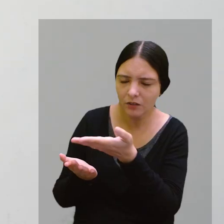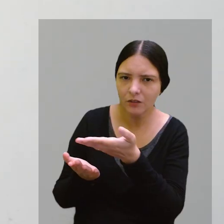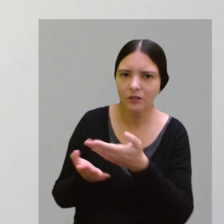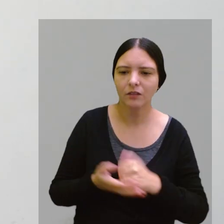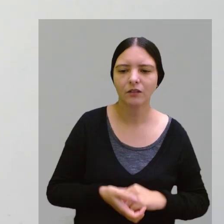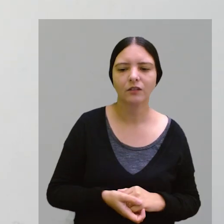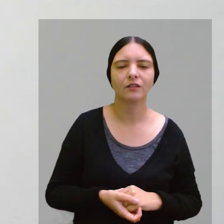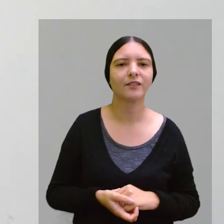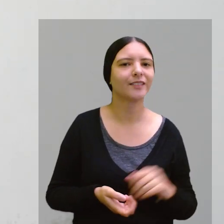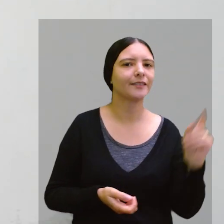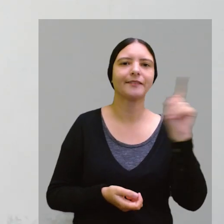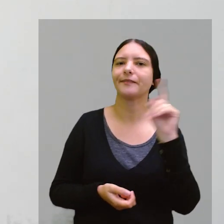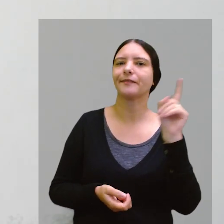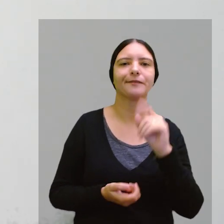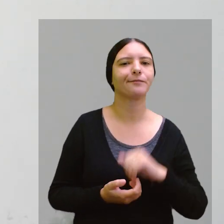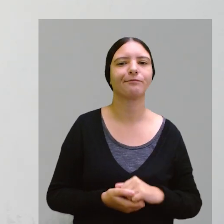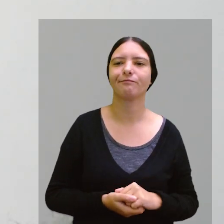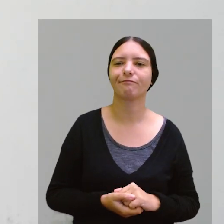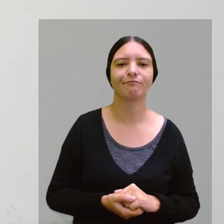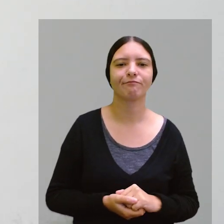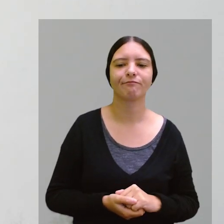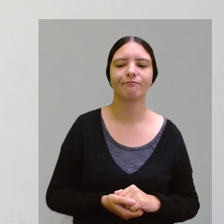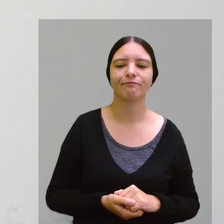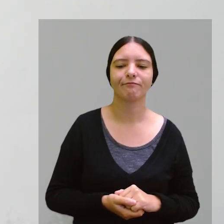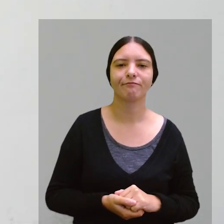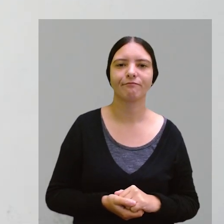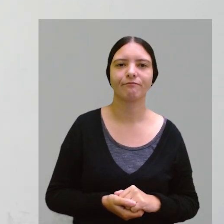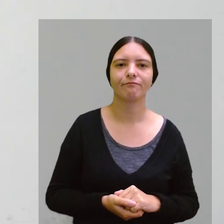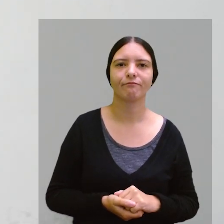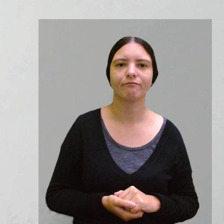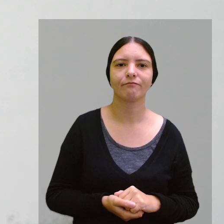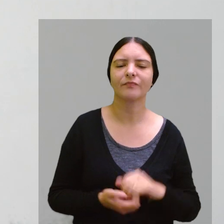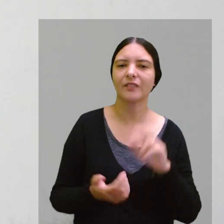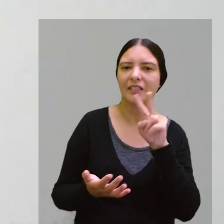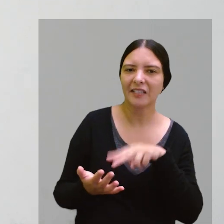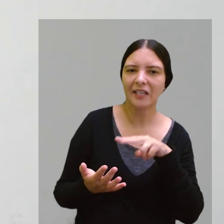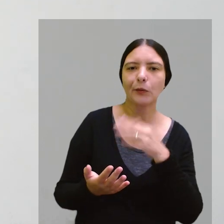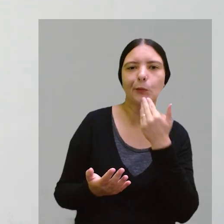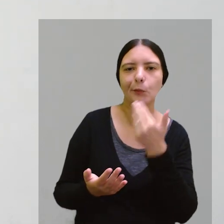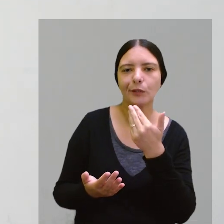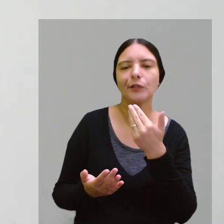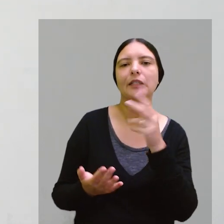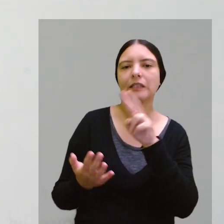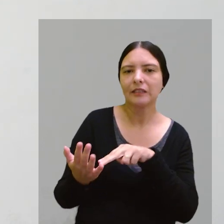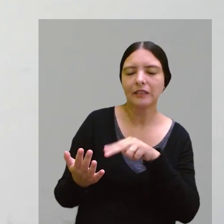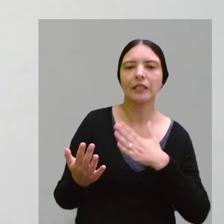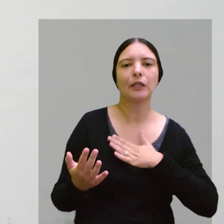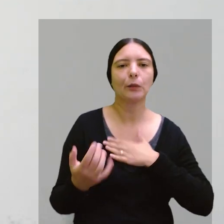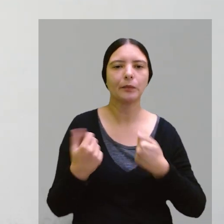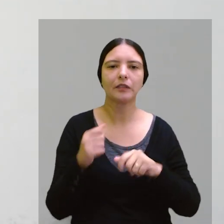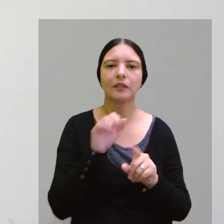Hein? Não, justamente. É? A leitura tem que ler Eu tive que